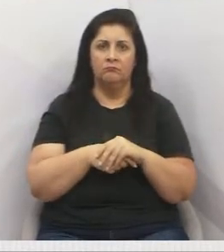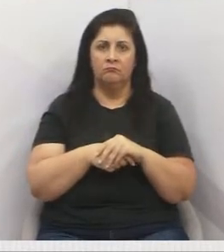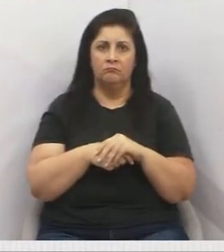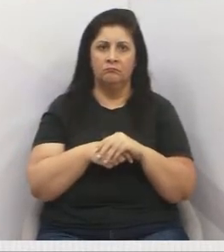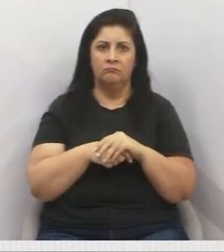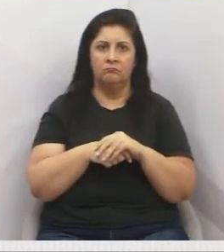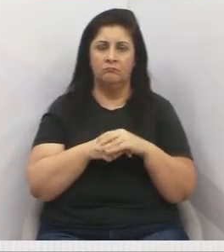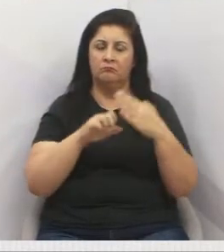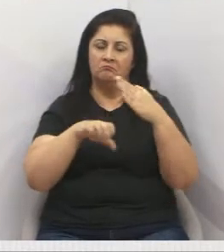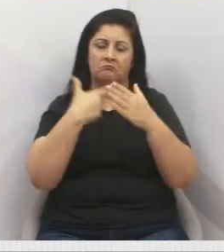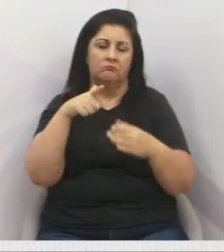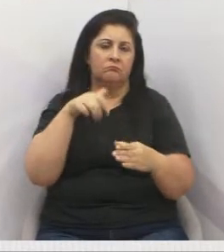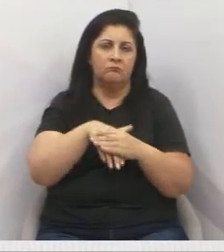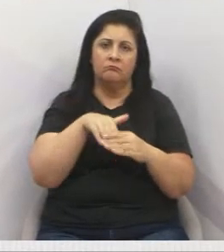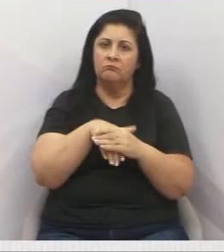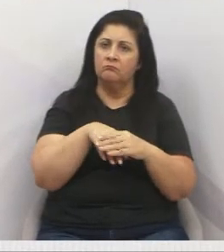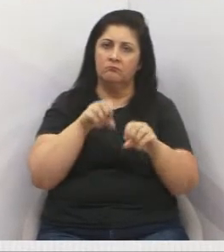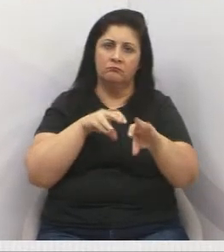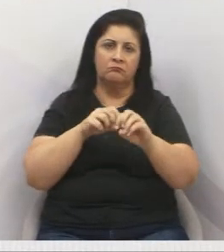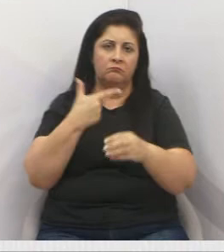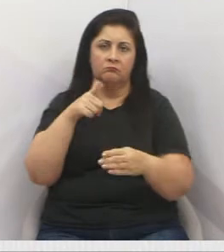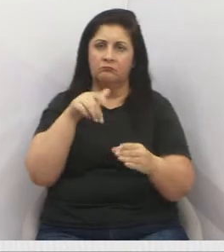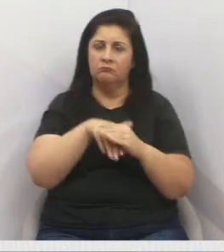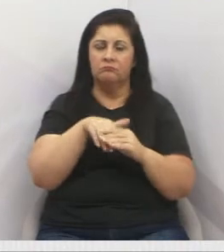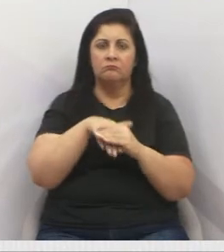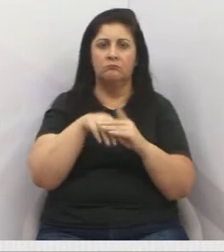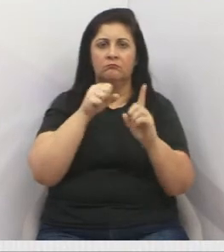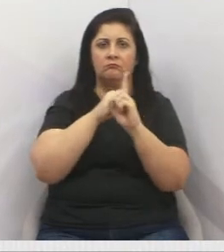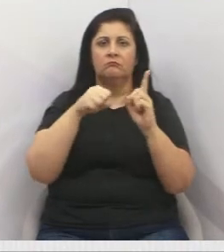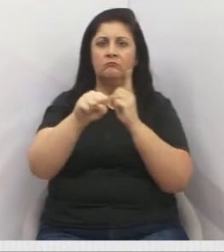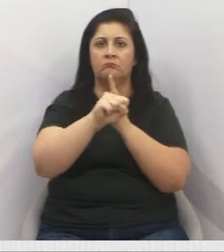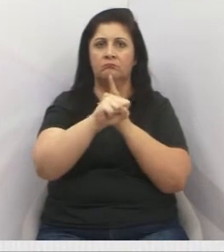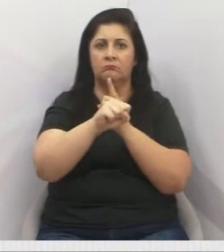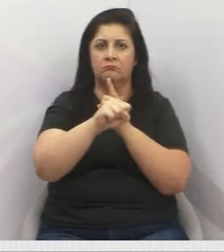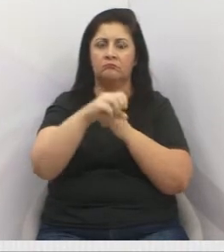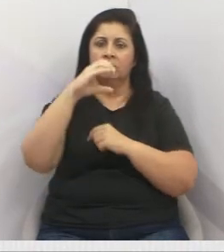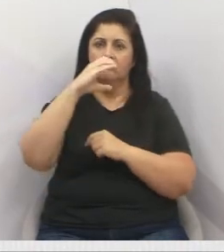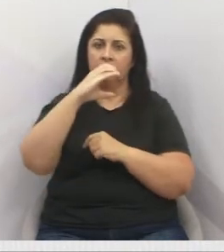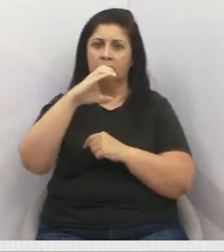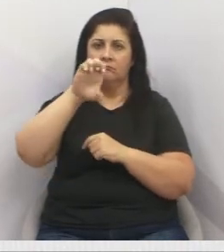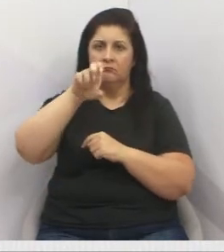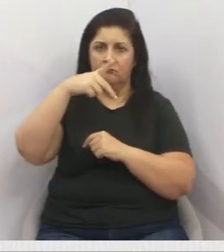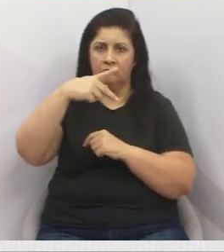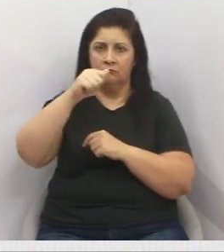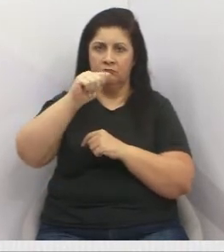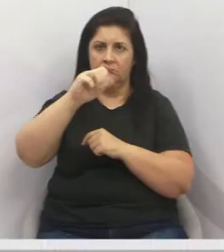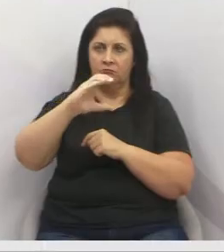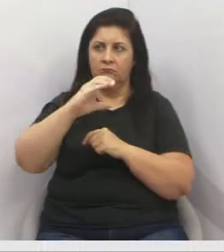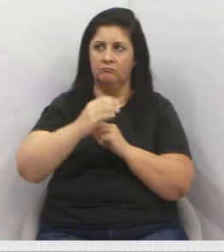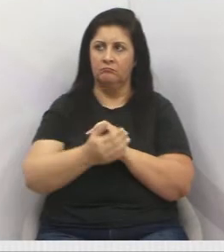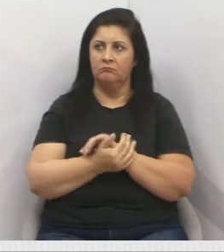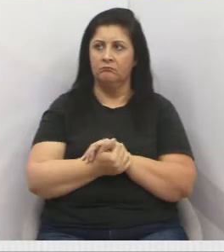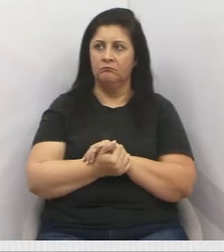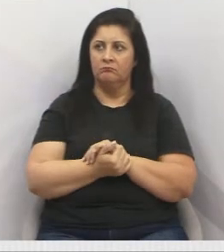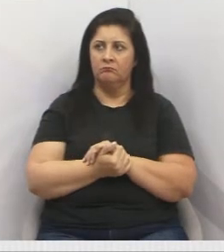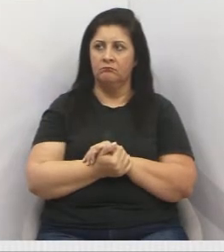em branco, entidades acadêmicas de pesquisa em branco e a organização da sociedade civil, CEPAC.